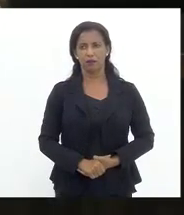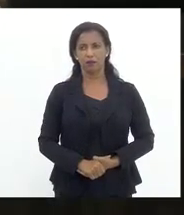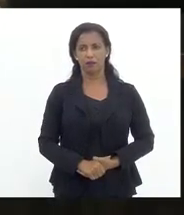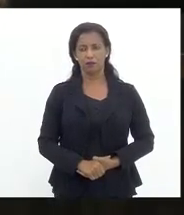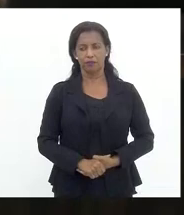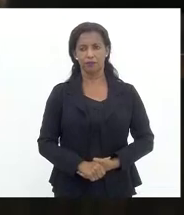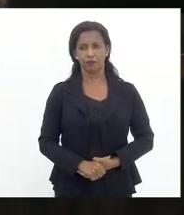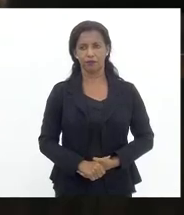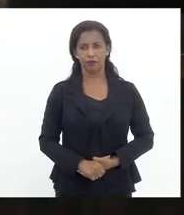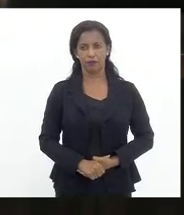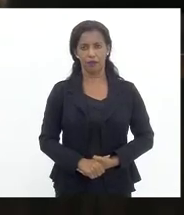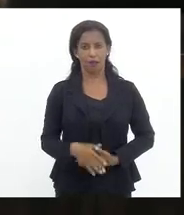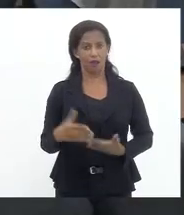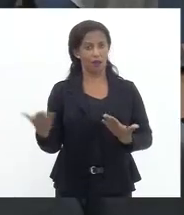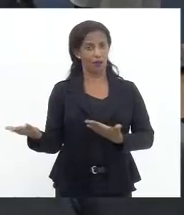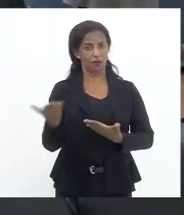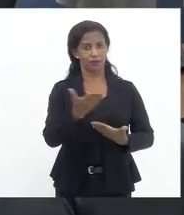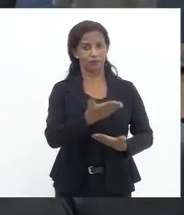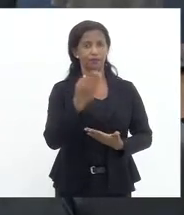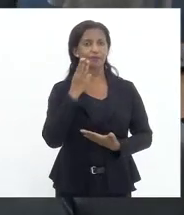Próximo orador, agora sim, Valdec Carneiro.